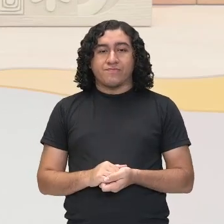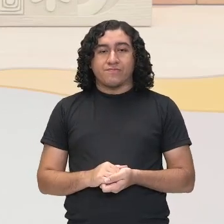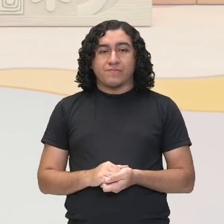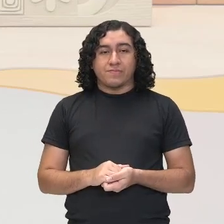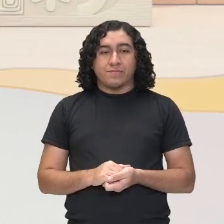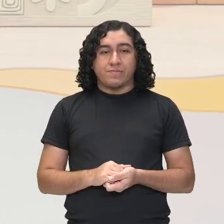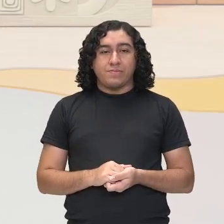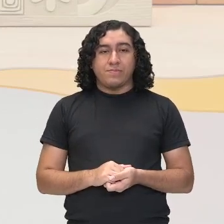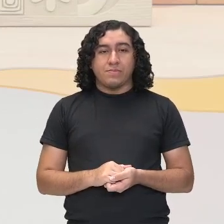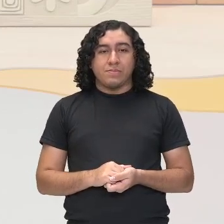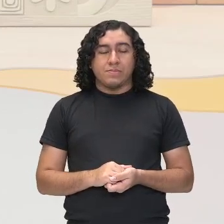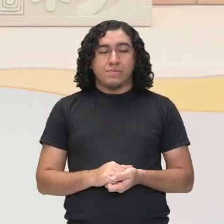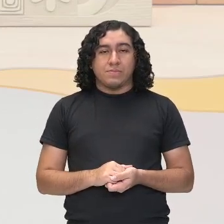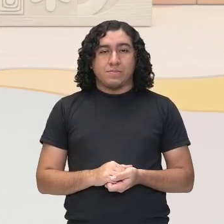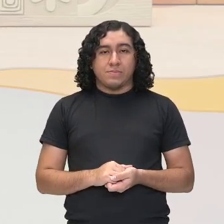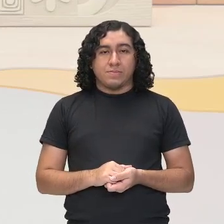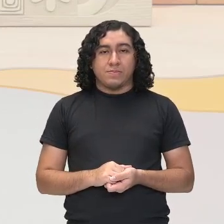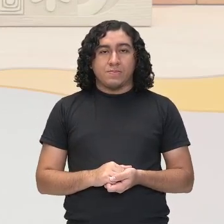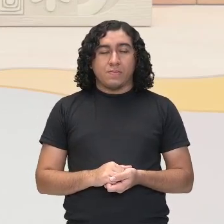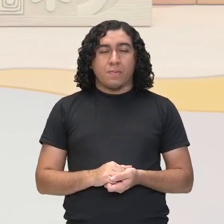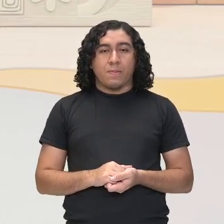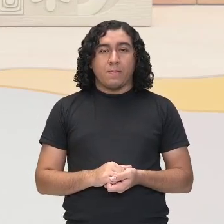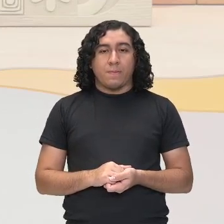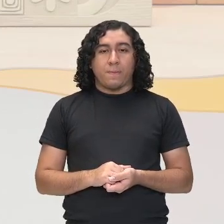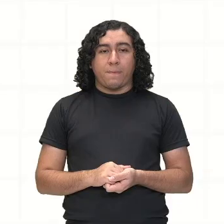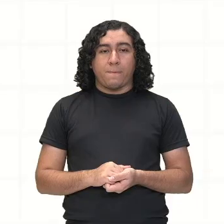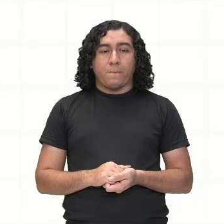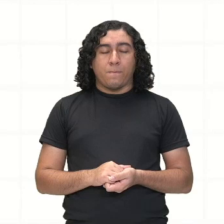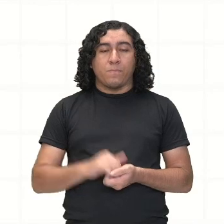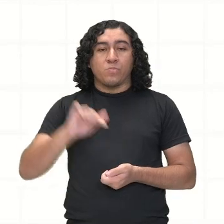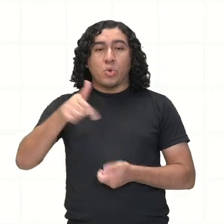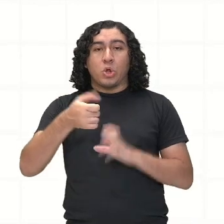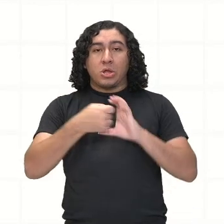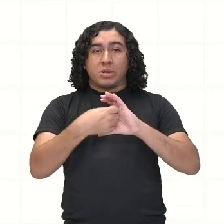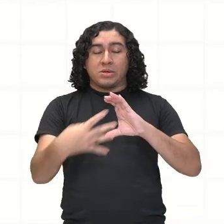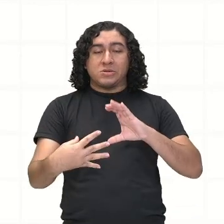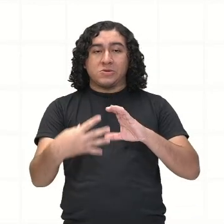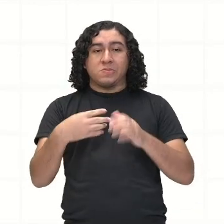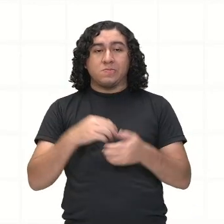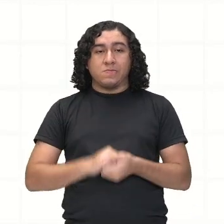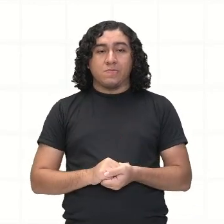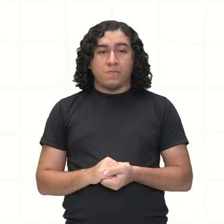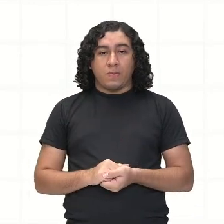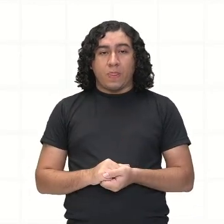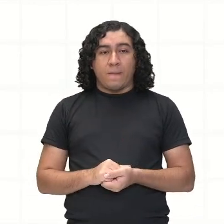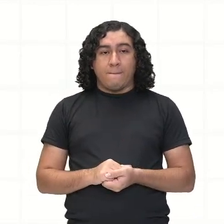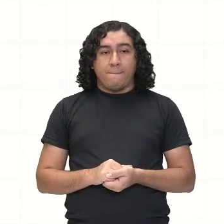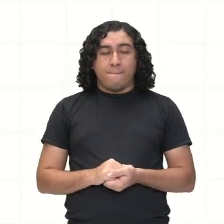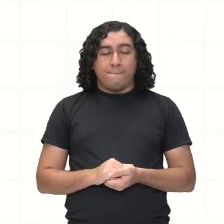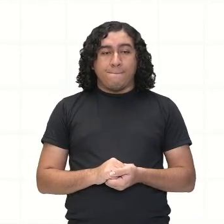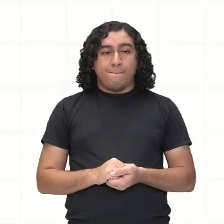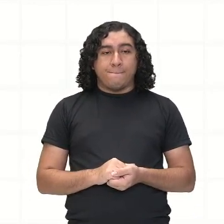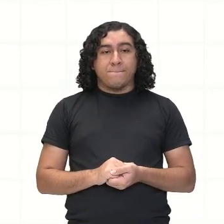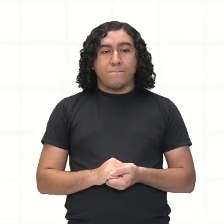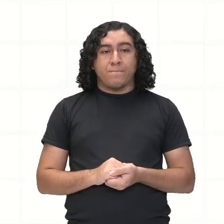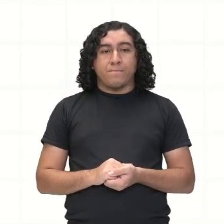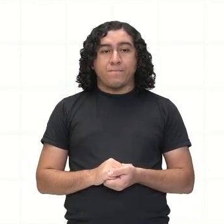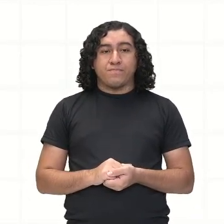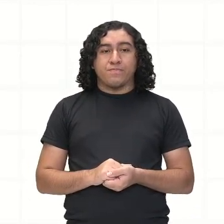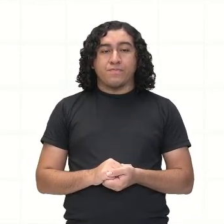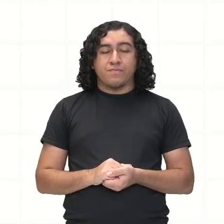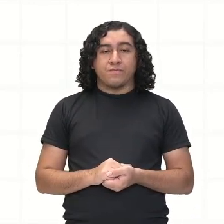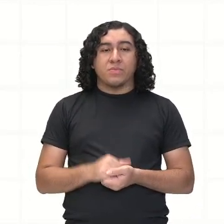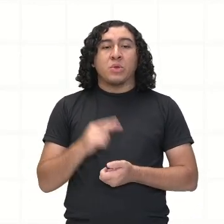é O Príncipe, ok? Vamos observar aí mais características do Maquiavel. Ele vai inaugurar uma